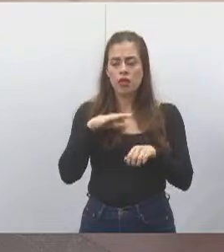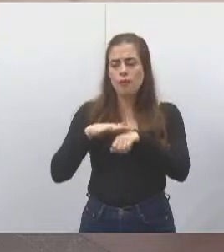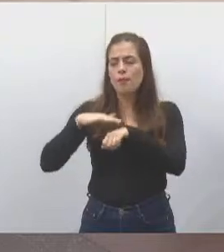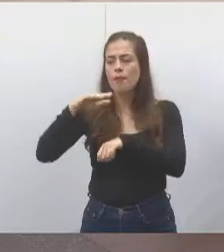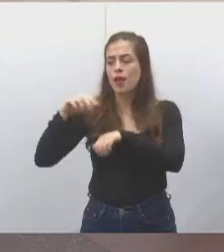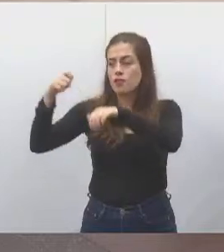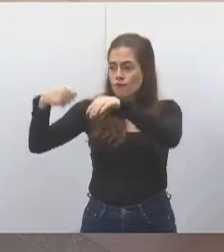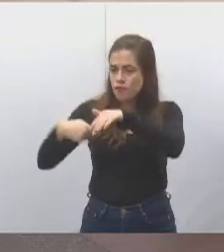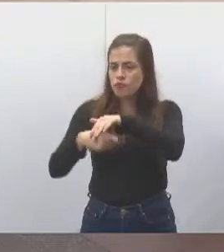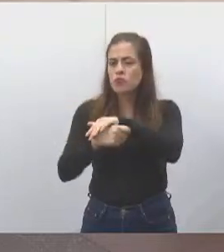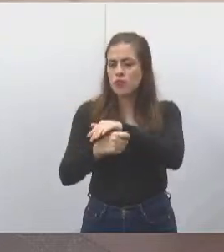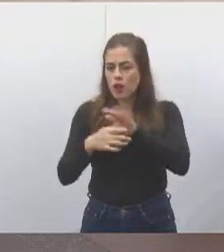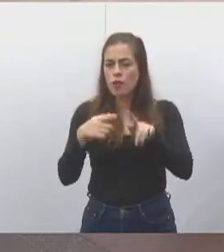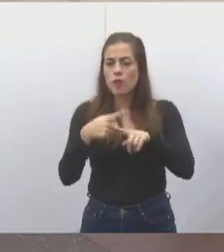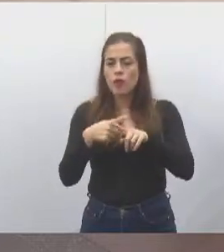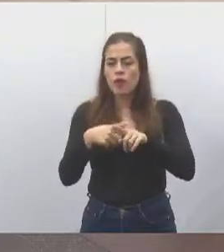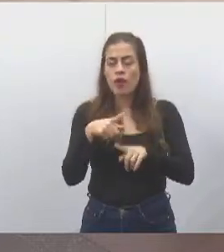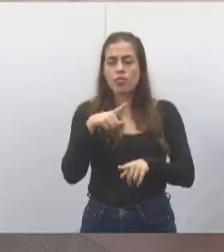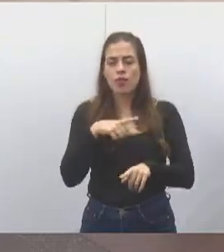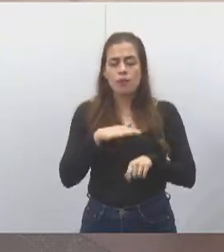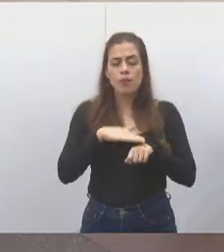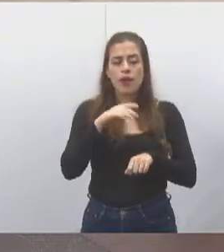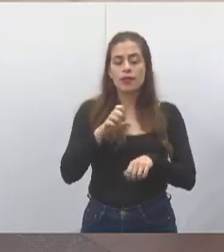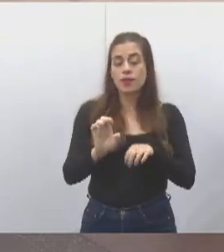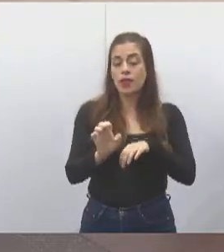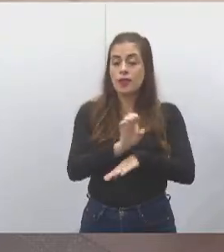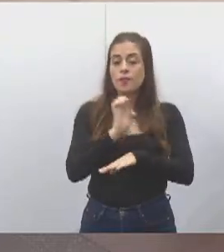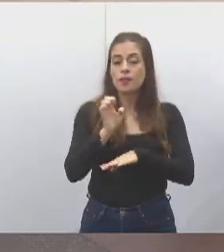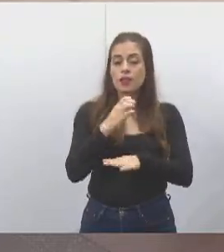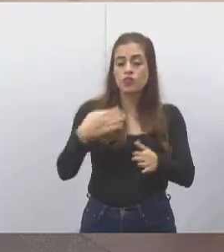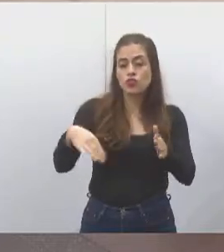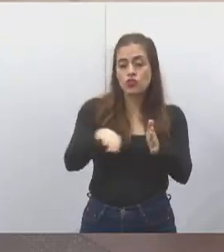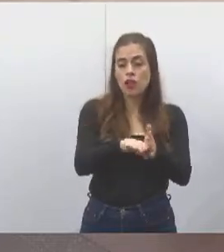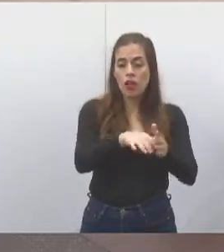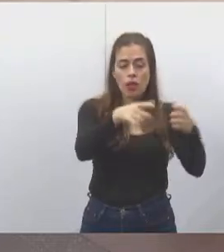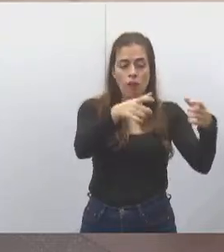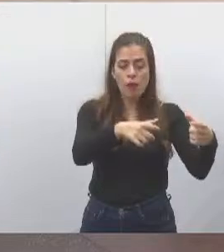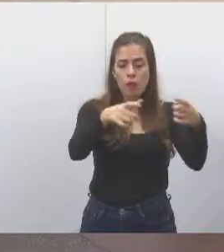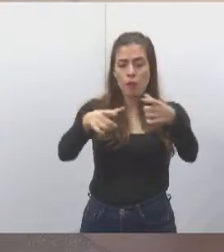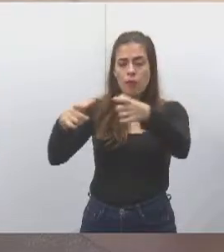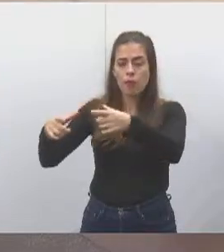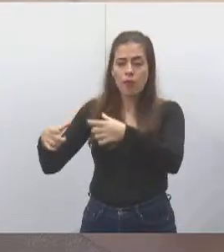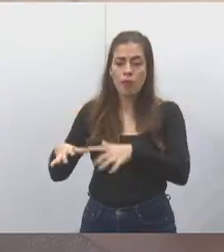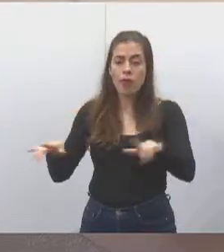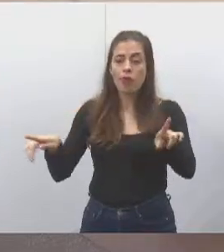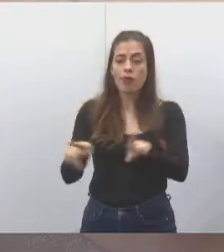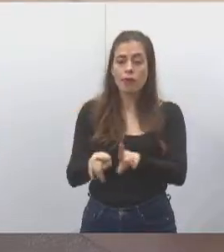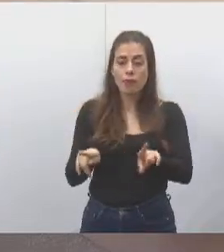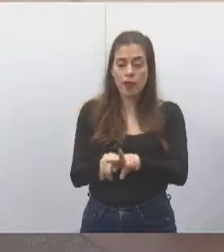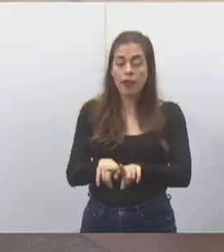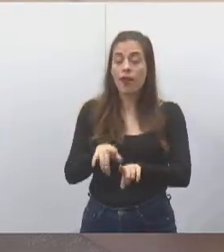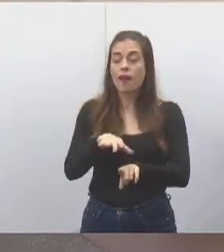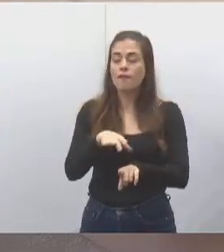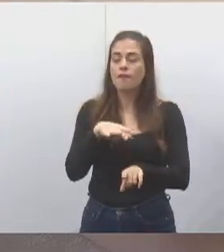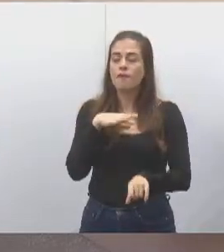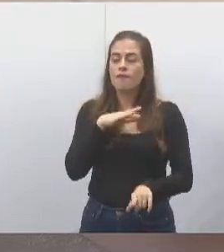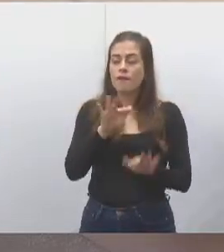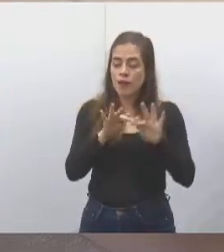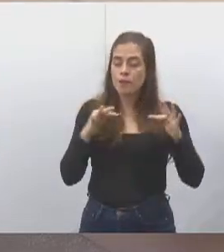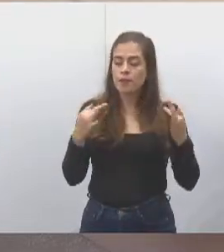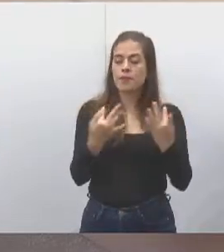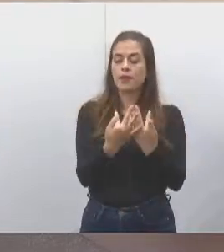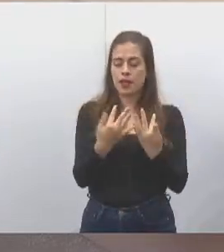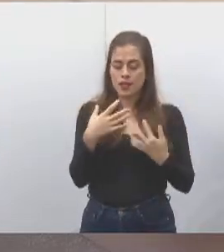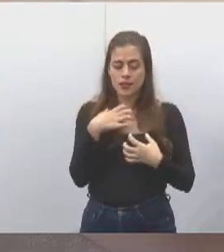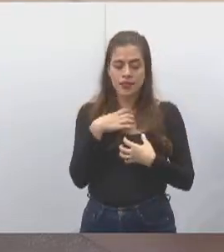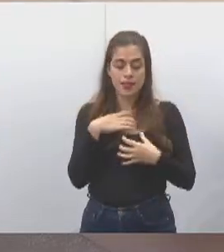investimento, porque nós vamos ter mais empresas chegando na cidade, e assim também as famílias se sentindo mais seguras, elas